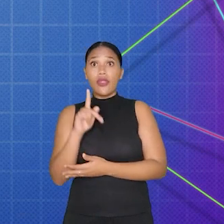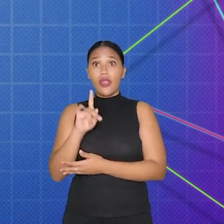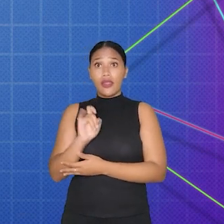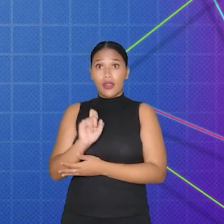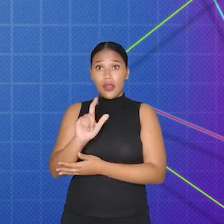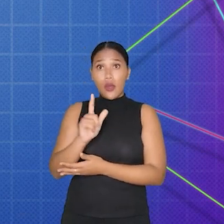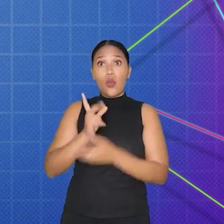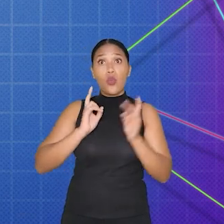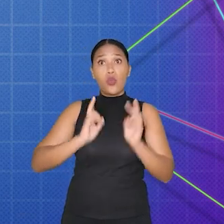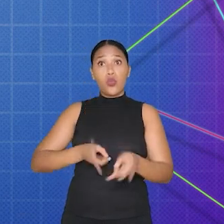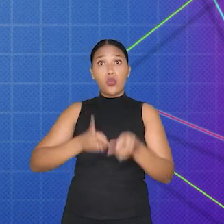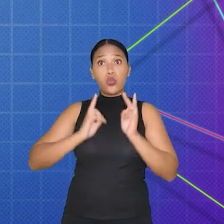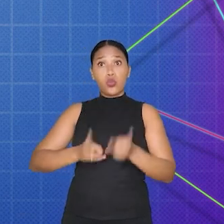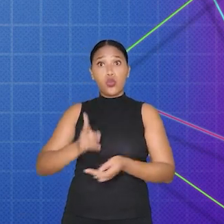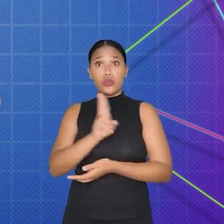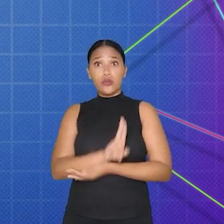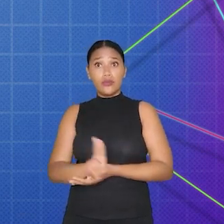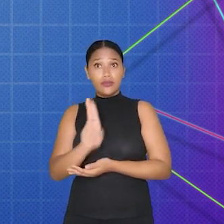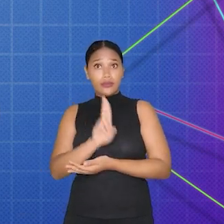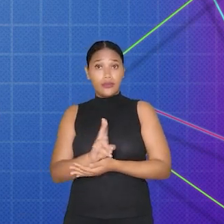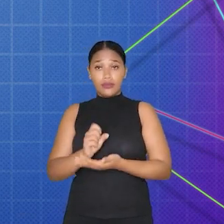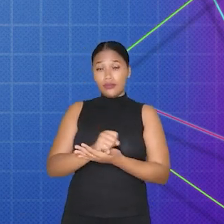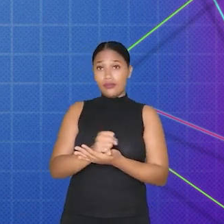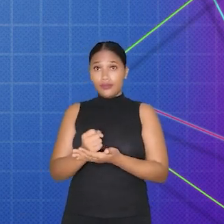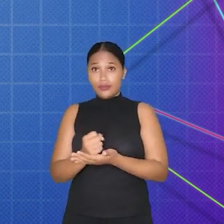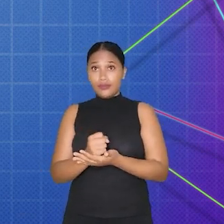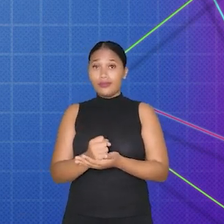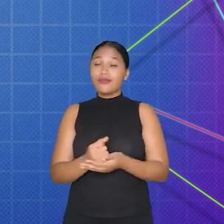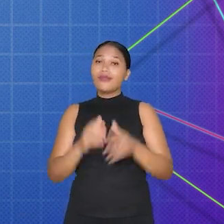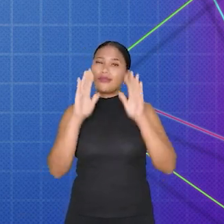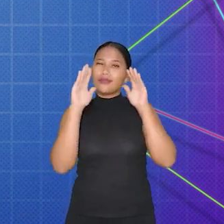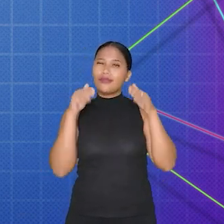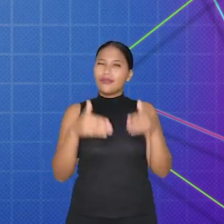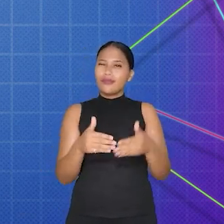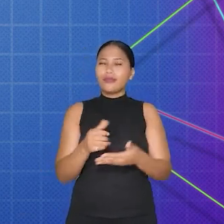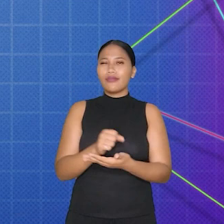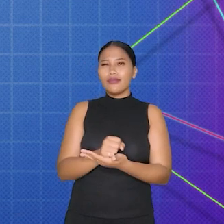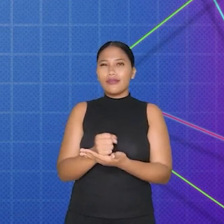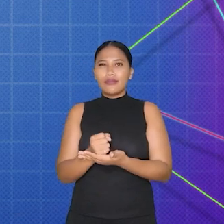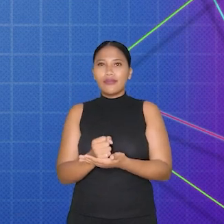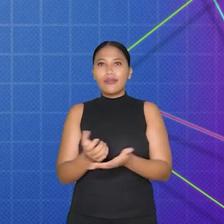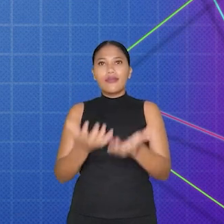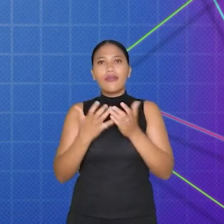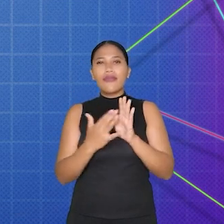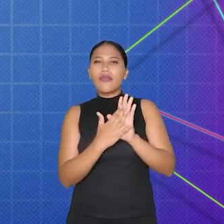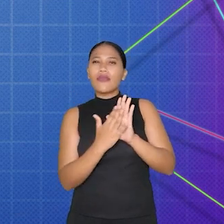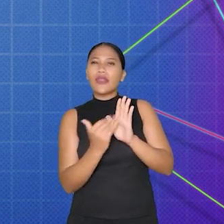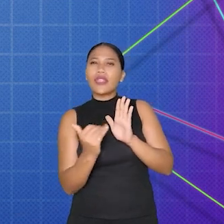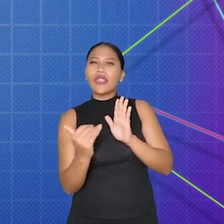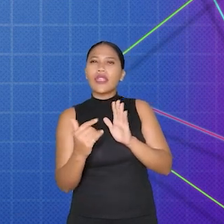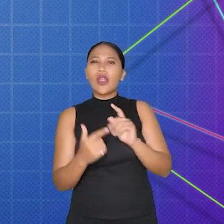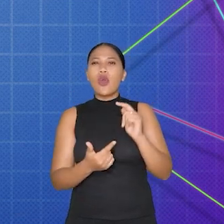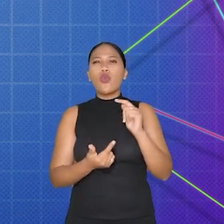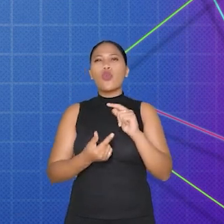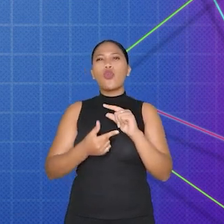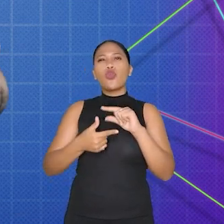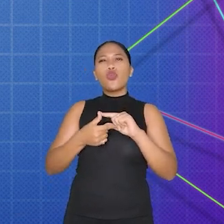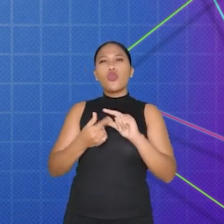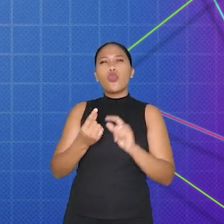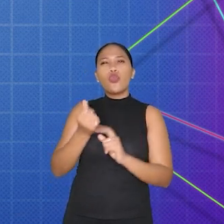digitais, a pixel art continuou a ser utilizada em jogos eletrônicos, especialmente em jogos que buscam uma estética